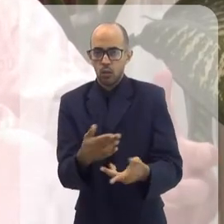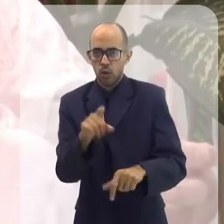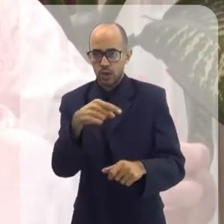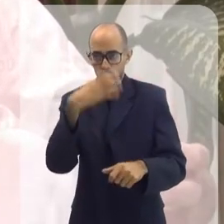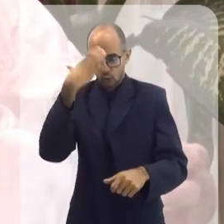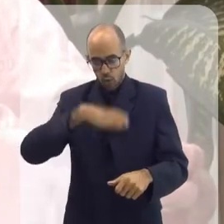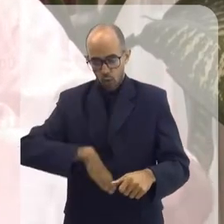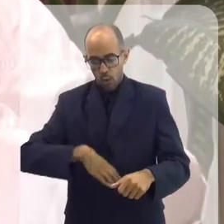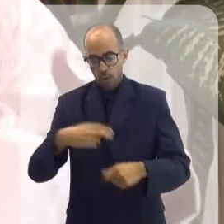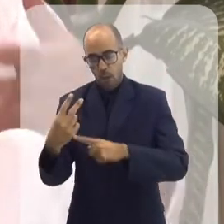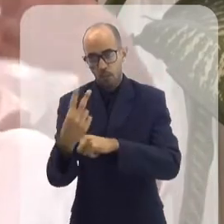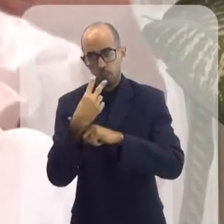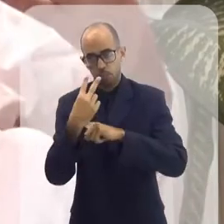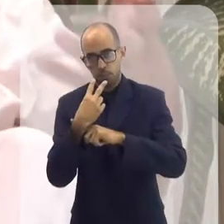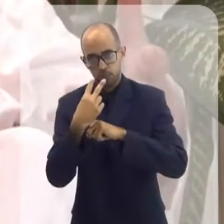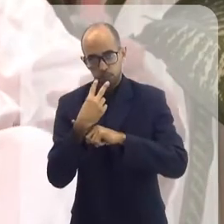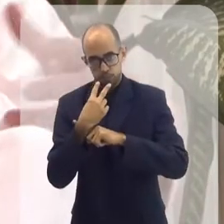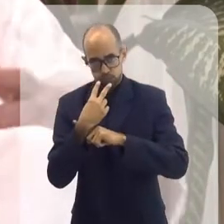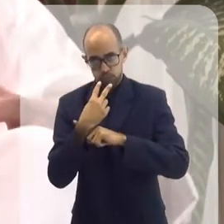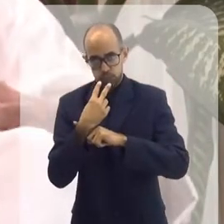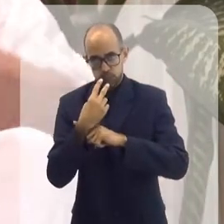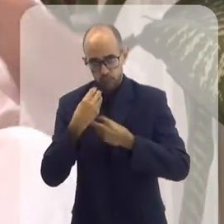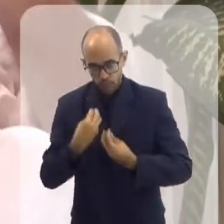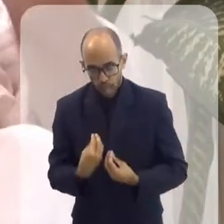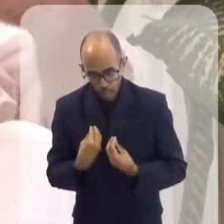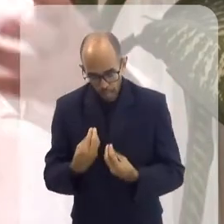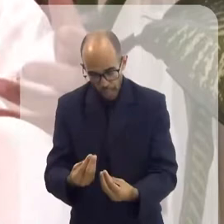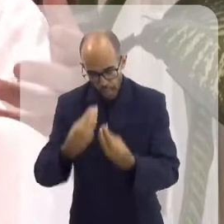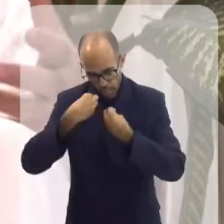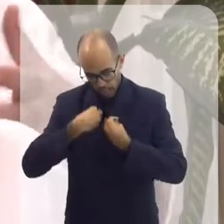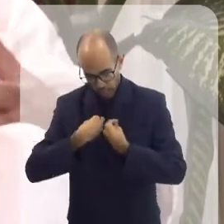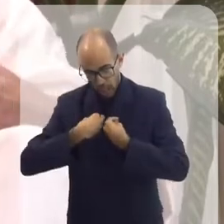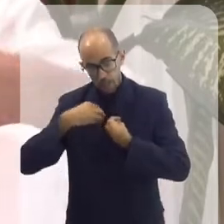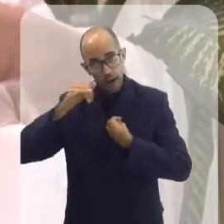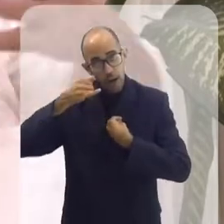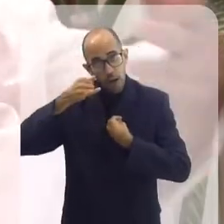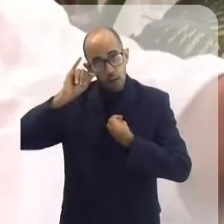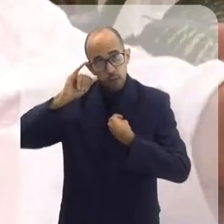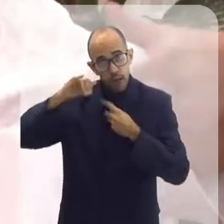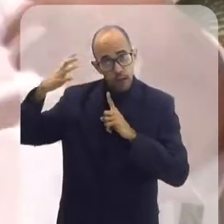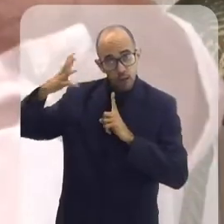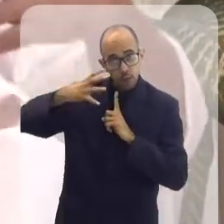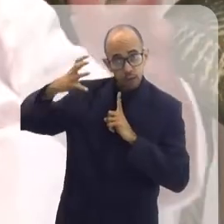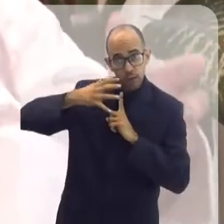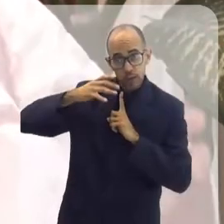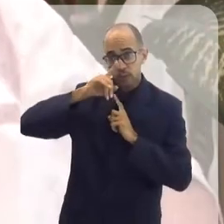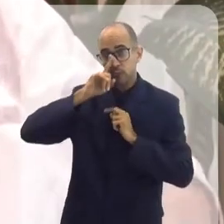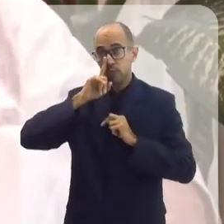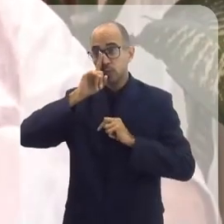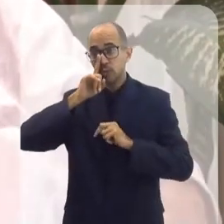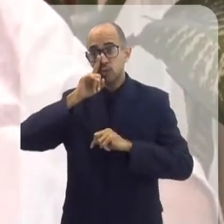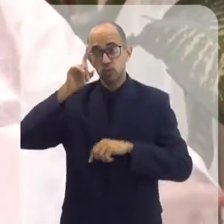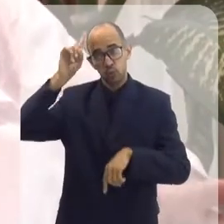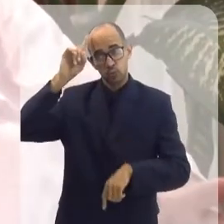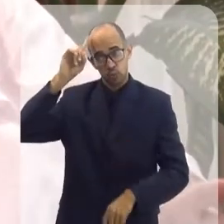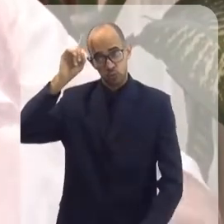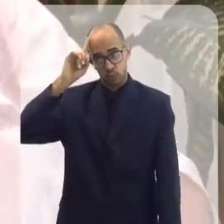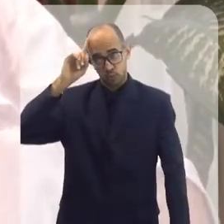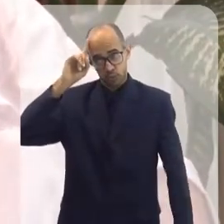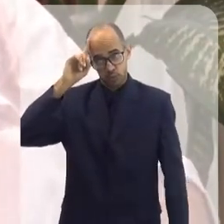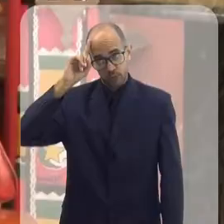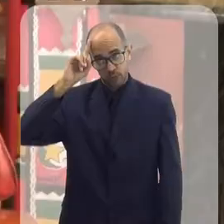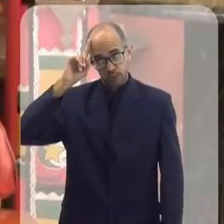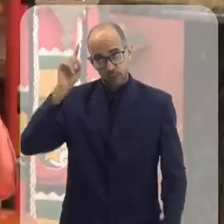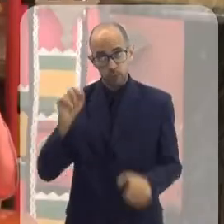esse corpo é resguardado guarnecido das influências dos perigos no